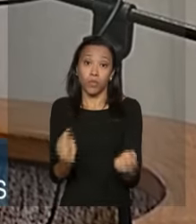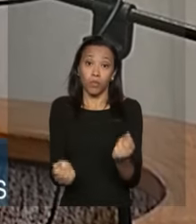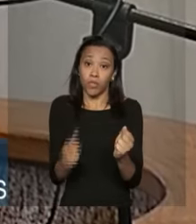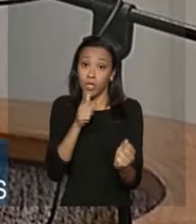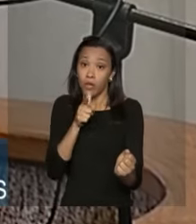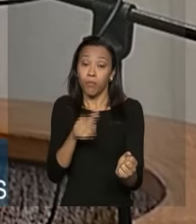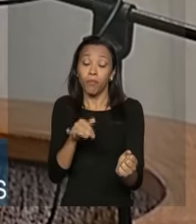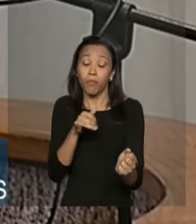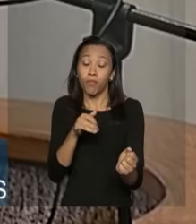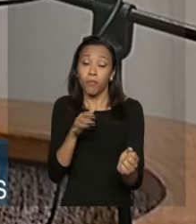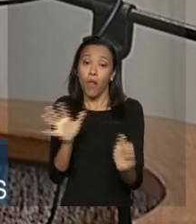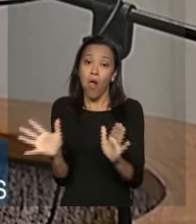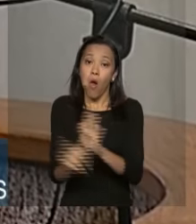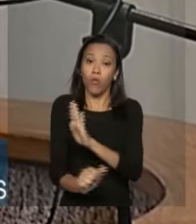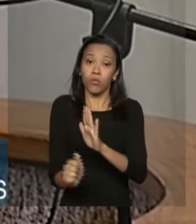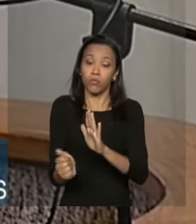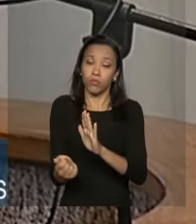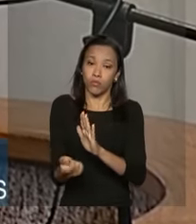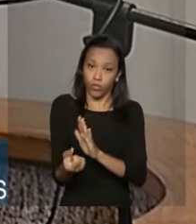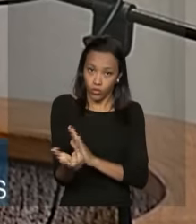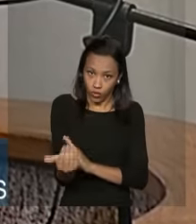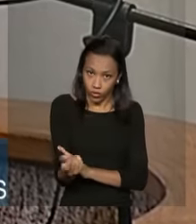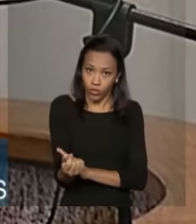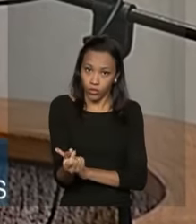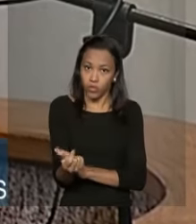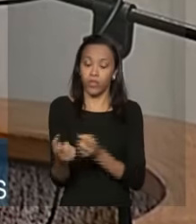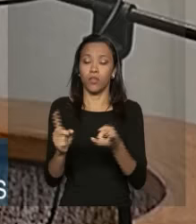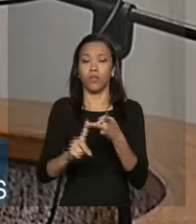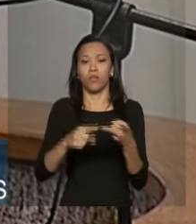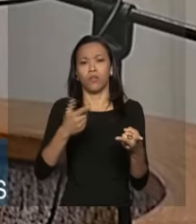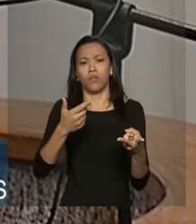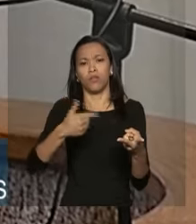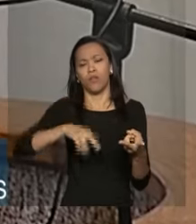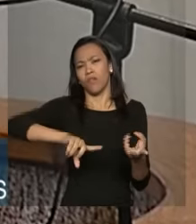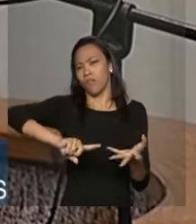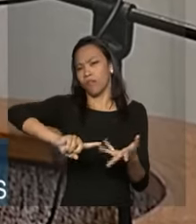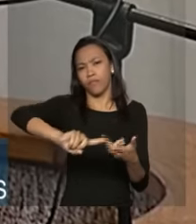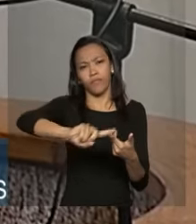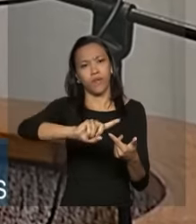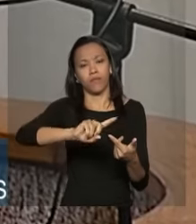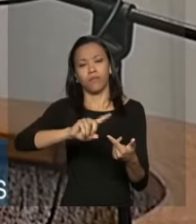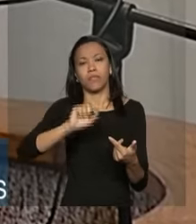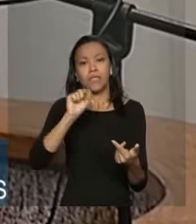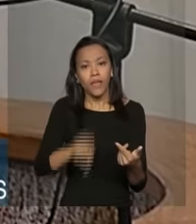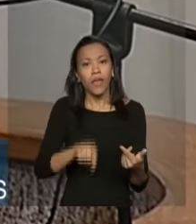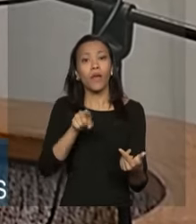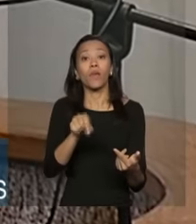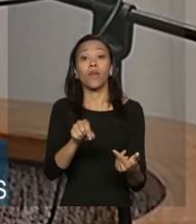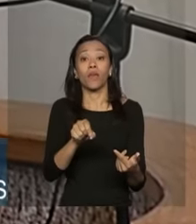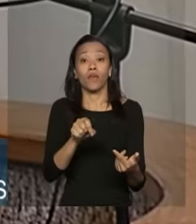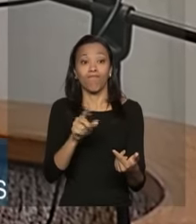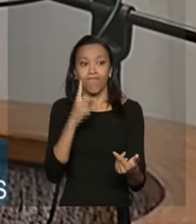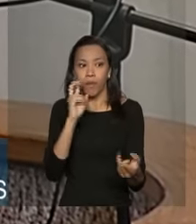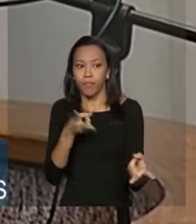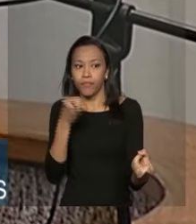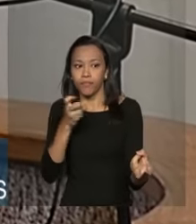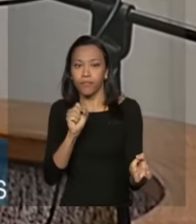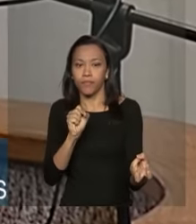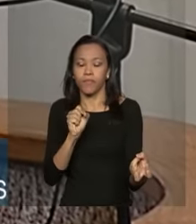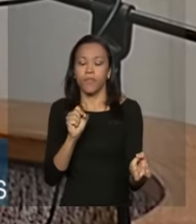cooperação jurídica internacional para mencionar somente dois dos mais importantes aspectos